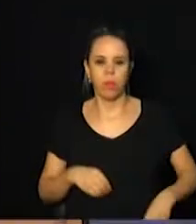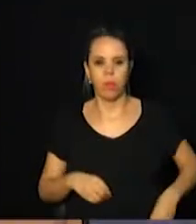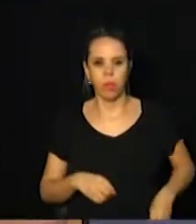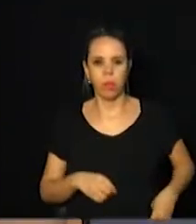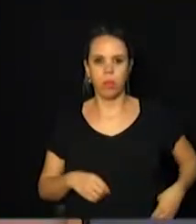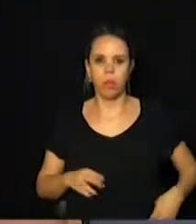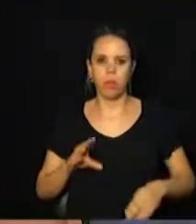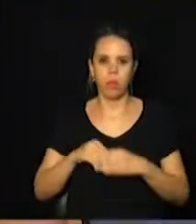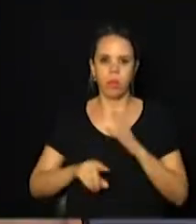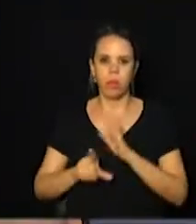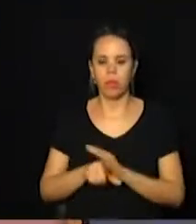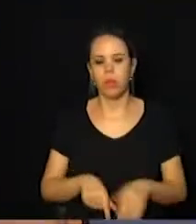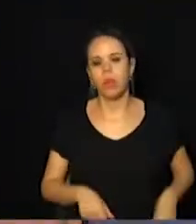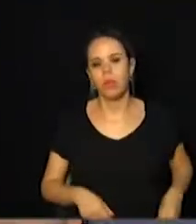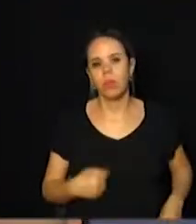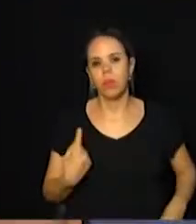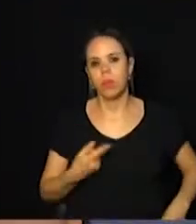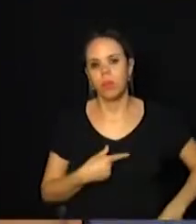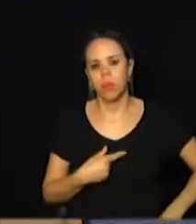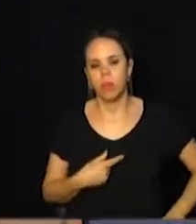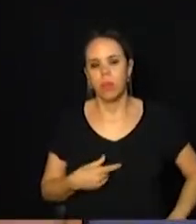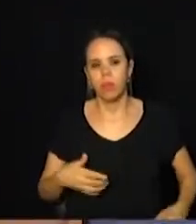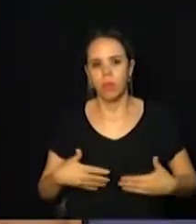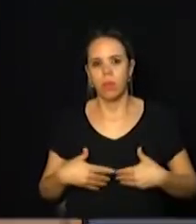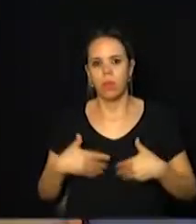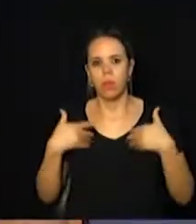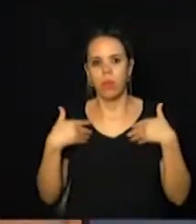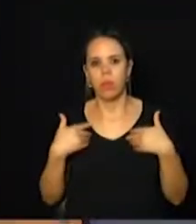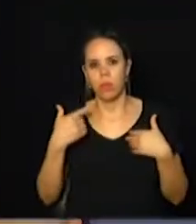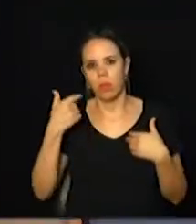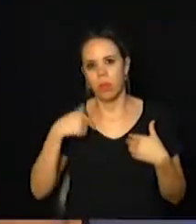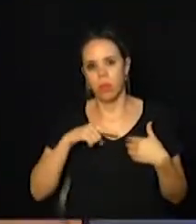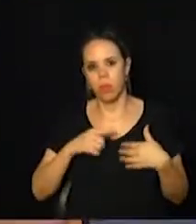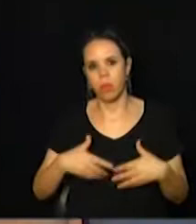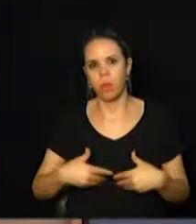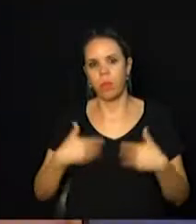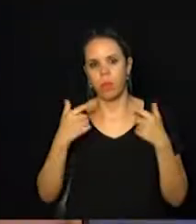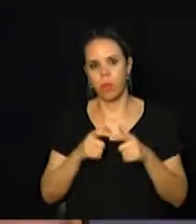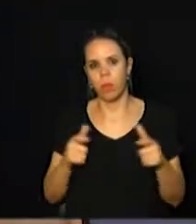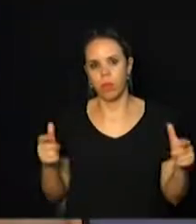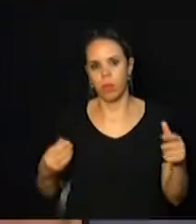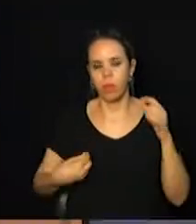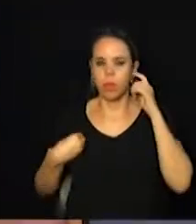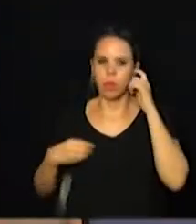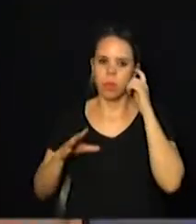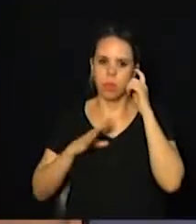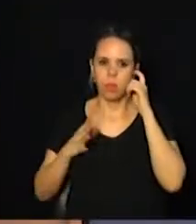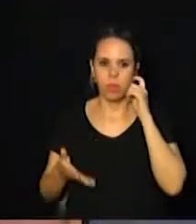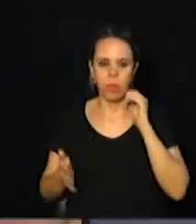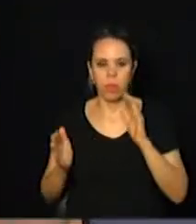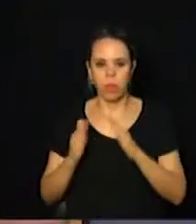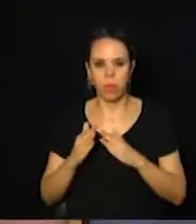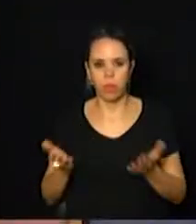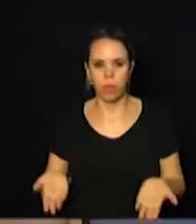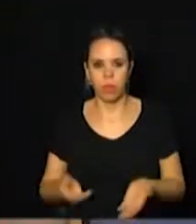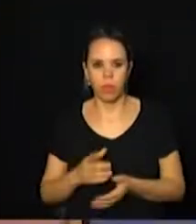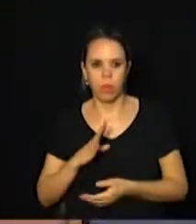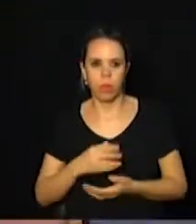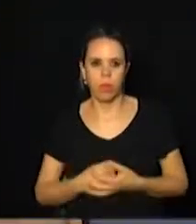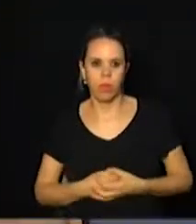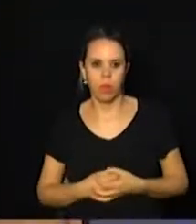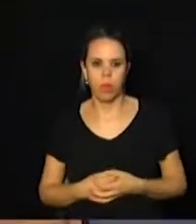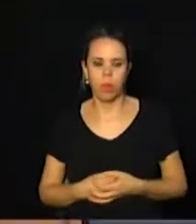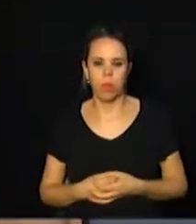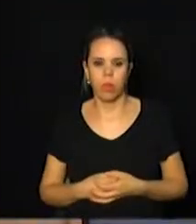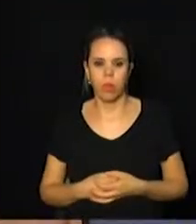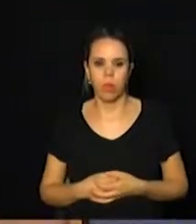legais e a gente se orgulha eu pelo menos tenho um orgulho enorme de viver nessa cidade e morar nessa cidade